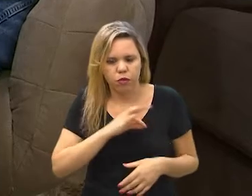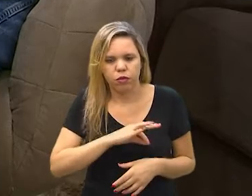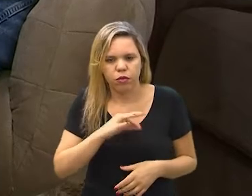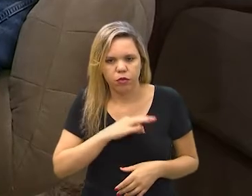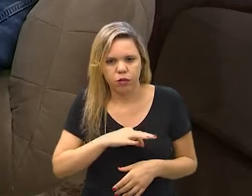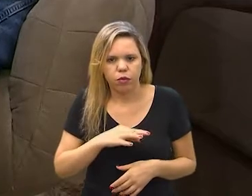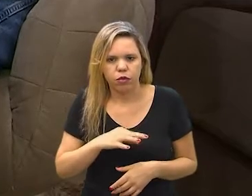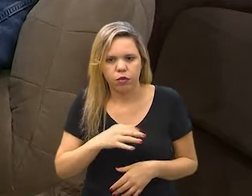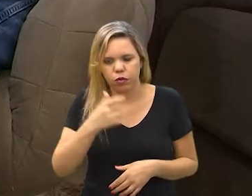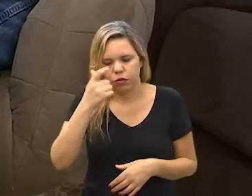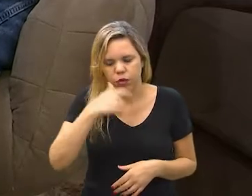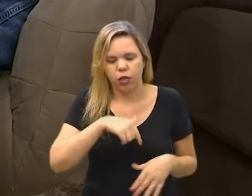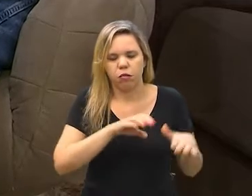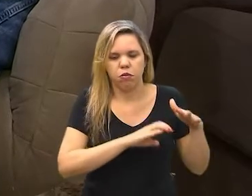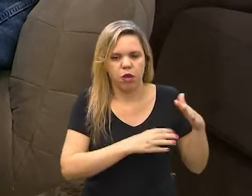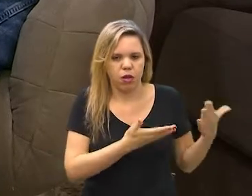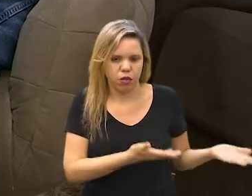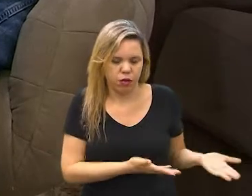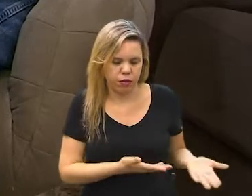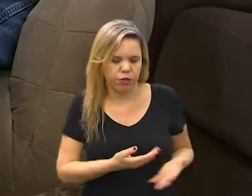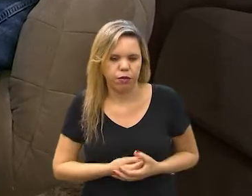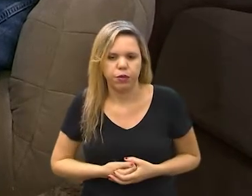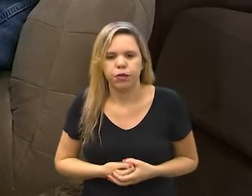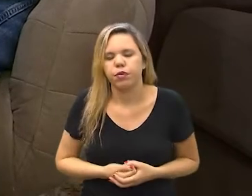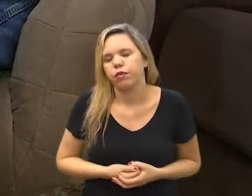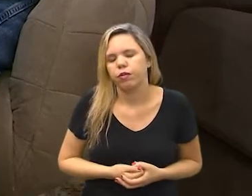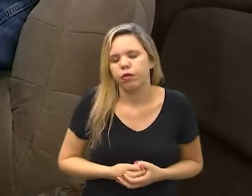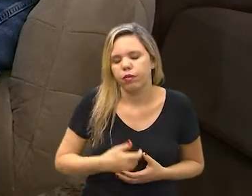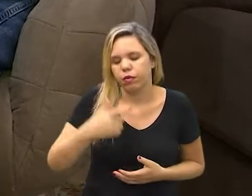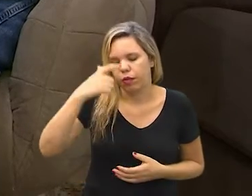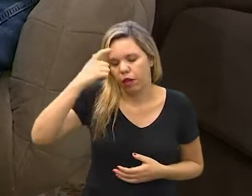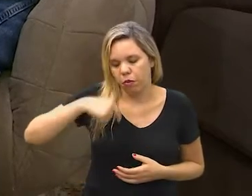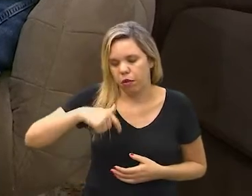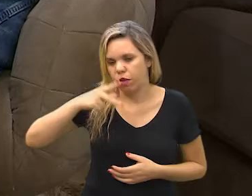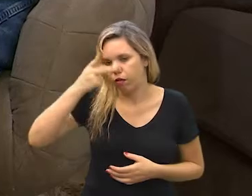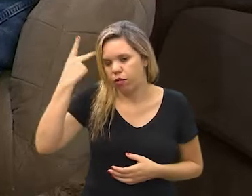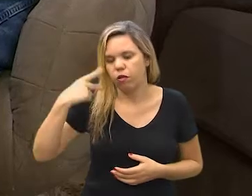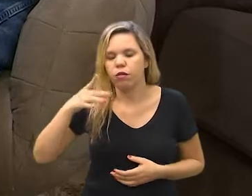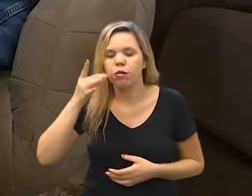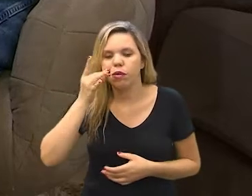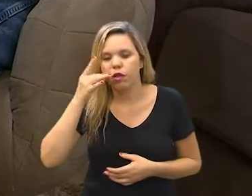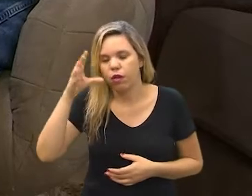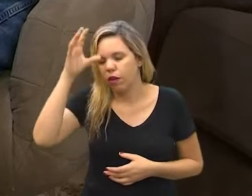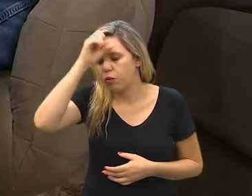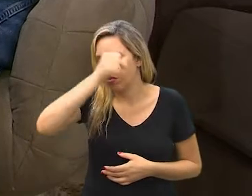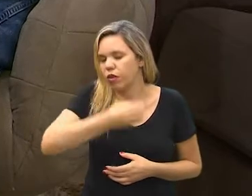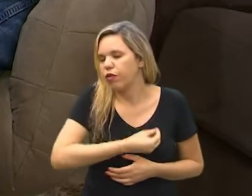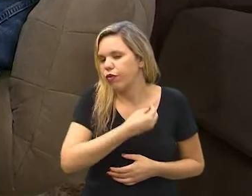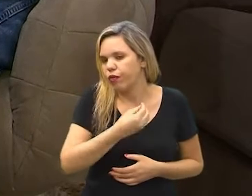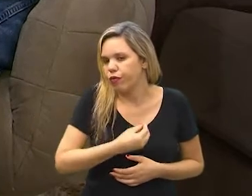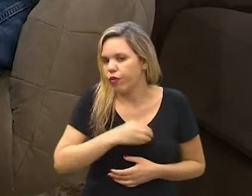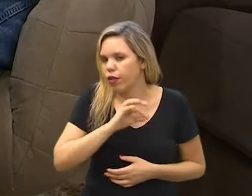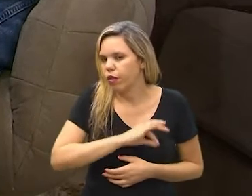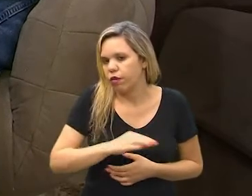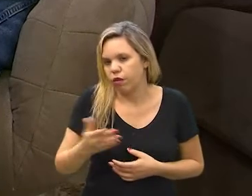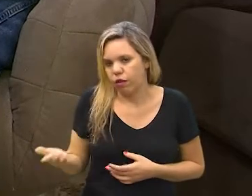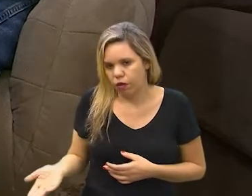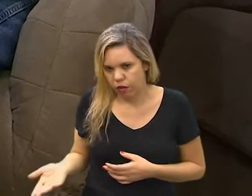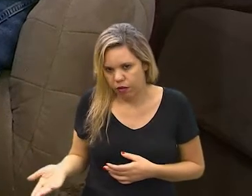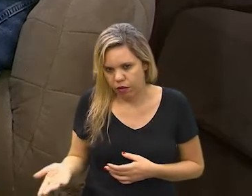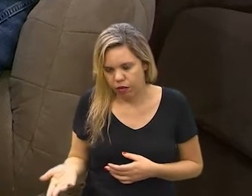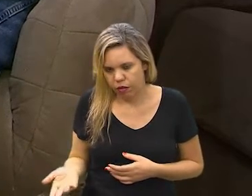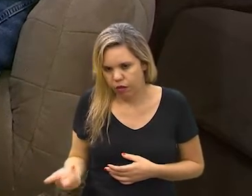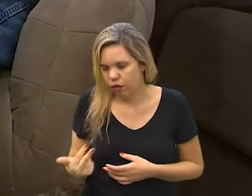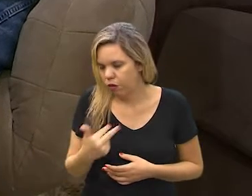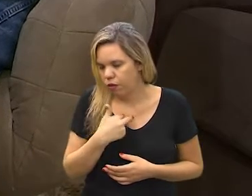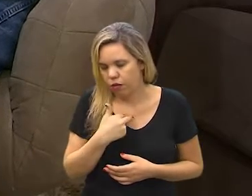receitas provenientes da pessoa jurídica. E ele, enquanto pessoa física, tem que aprender a viver com esse salário. Ele